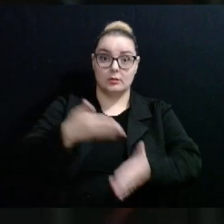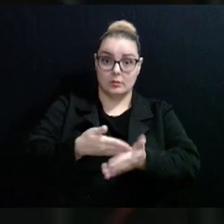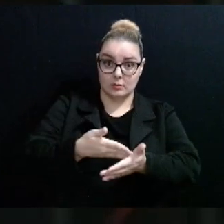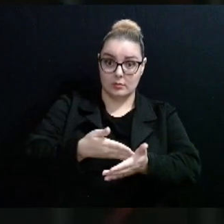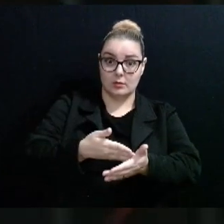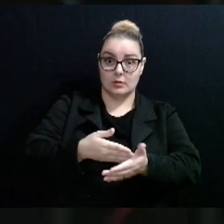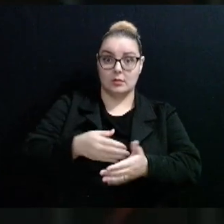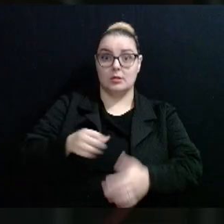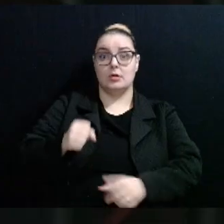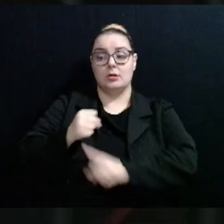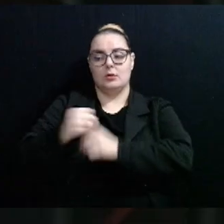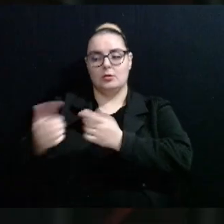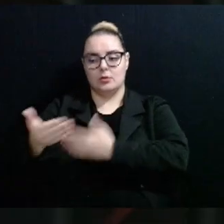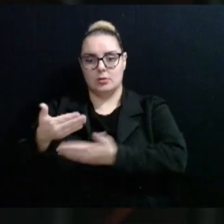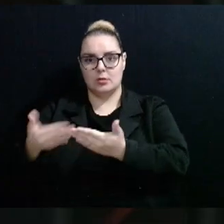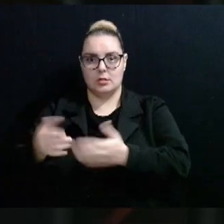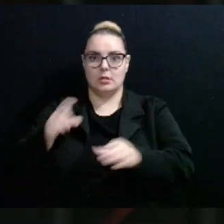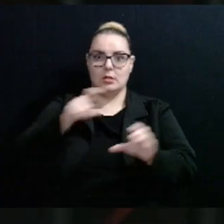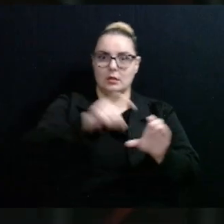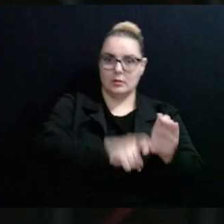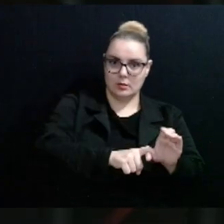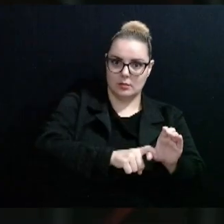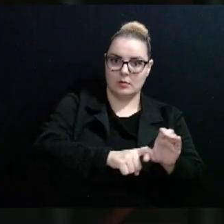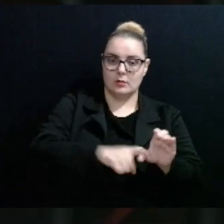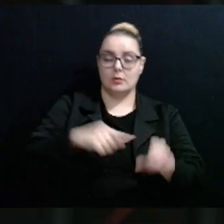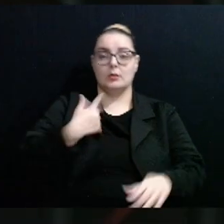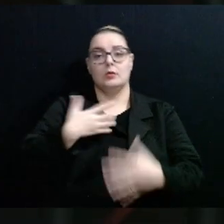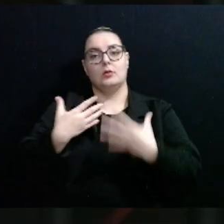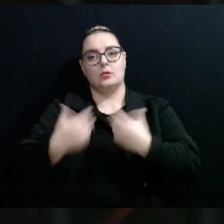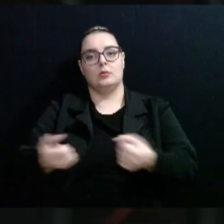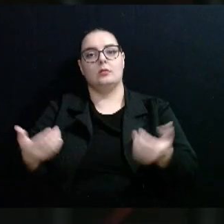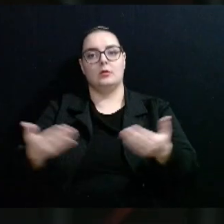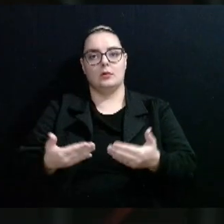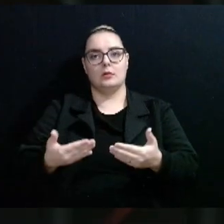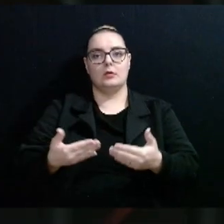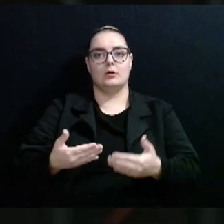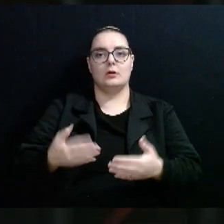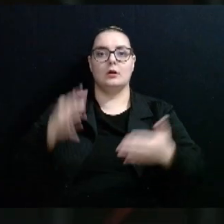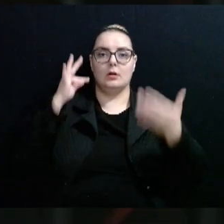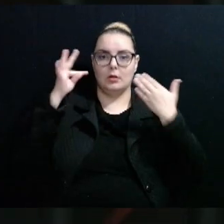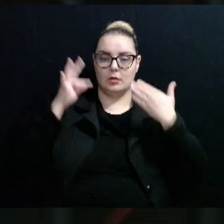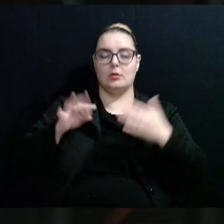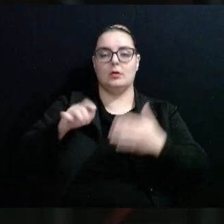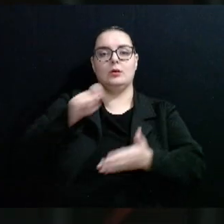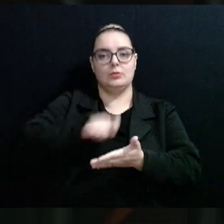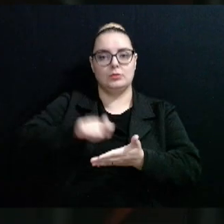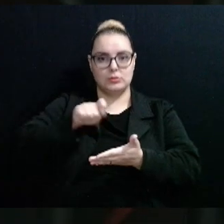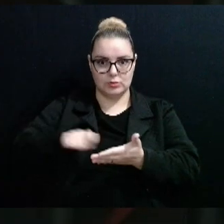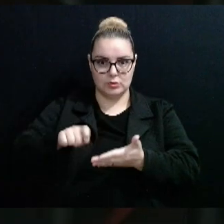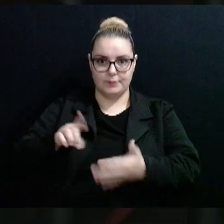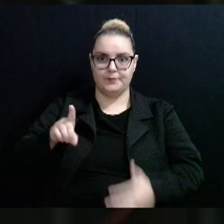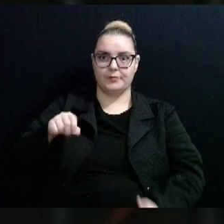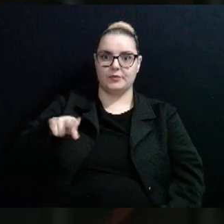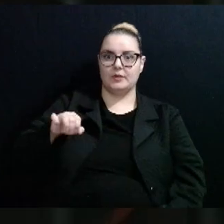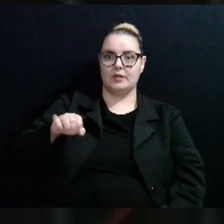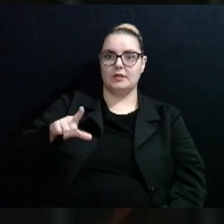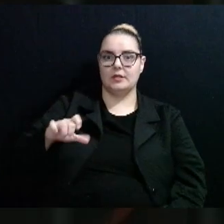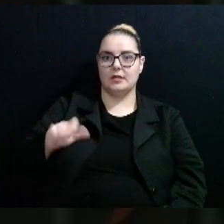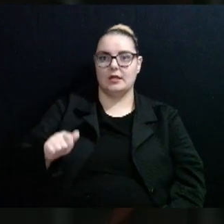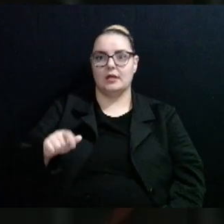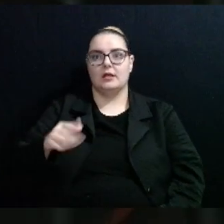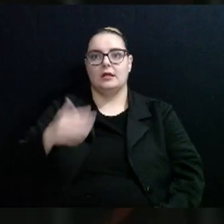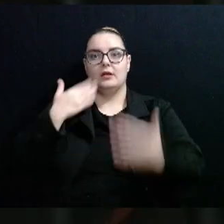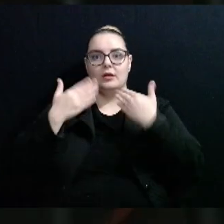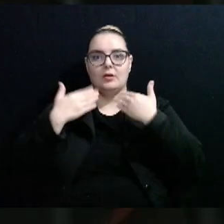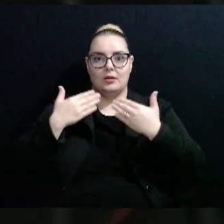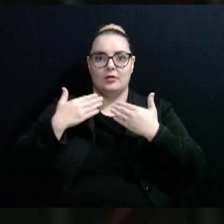socialização e dependência, nós recebemos hoje a terapeuta e escritora Daniela Suniga. Ela fala com a gente